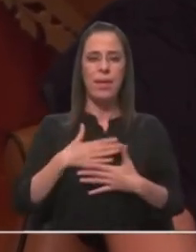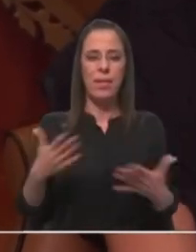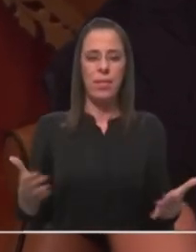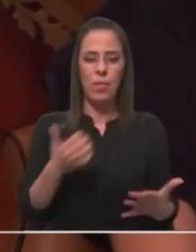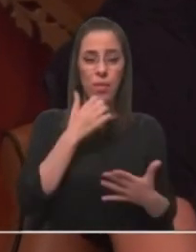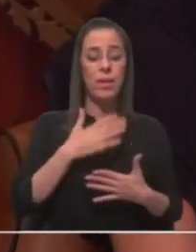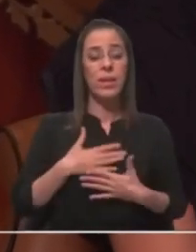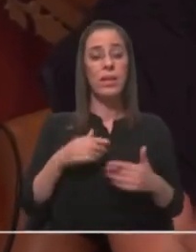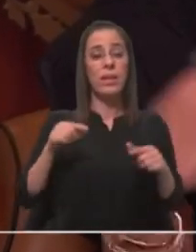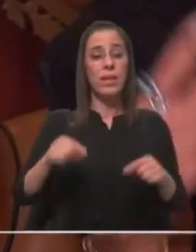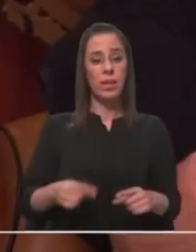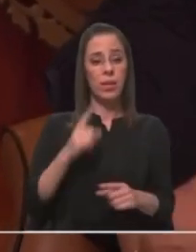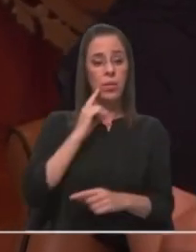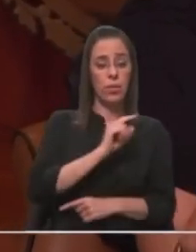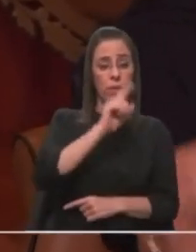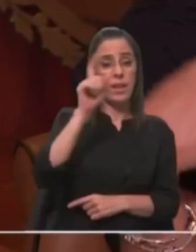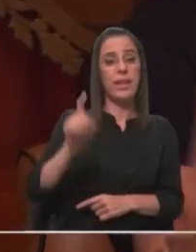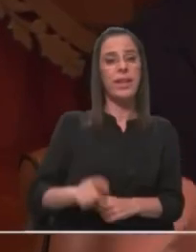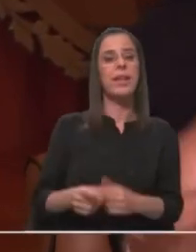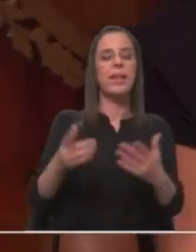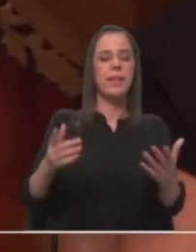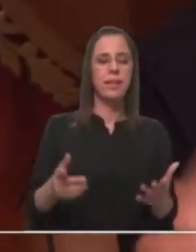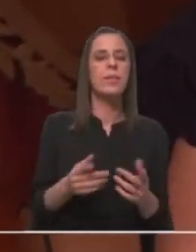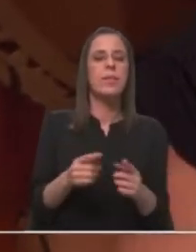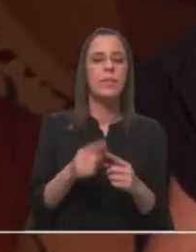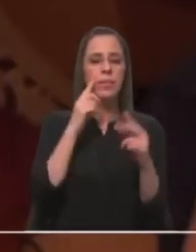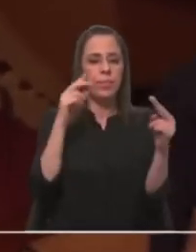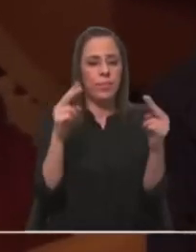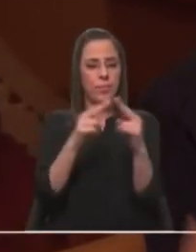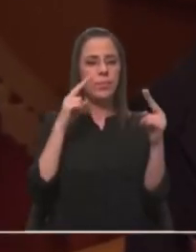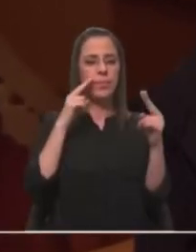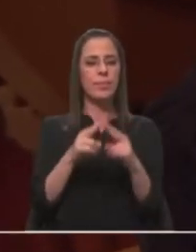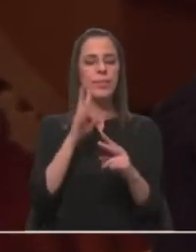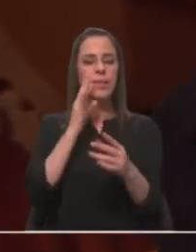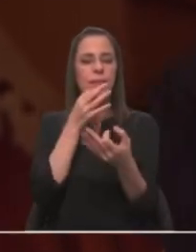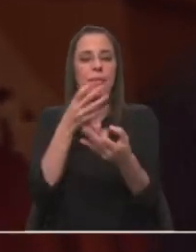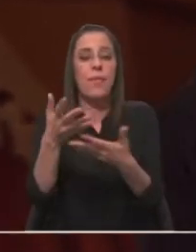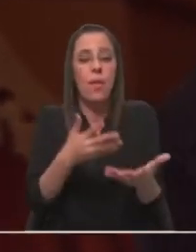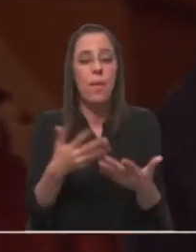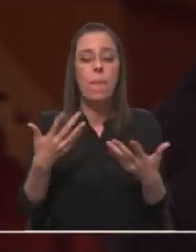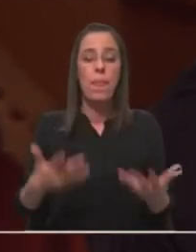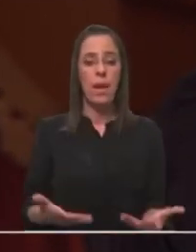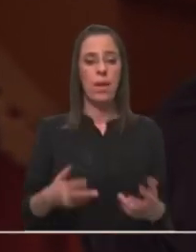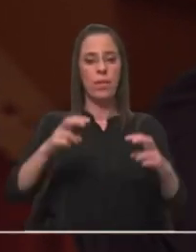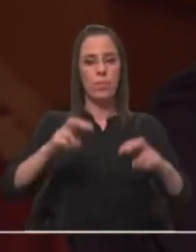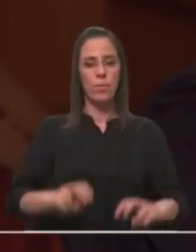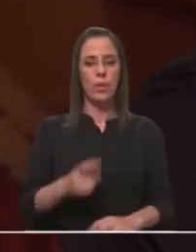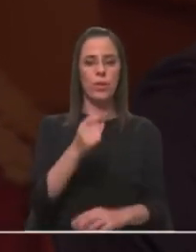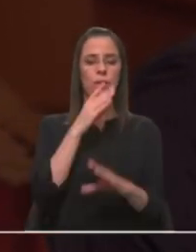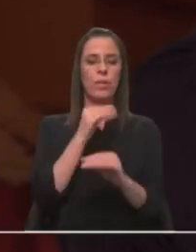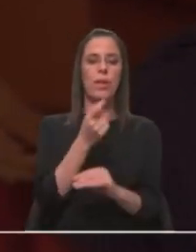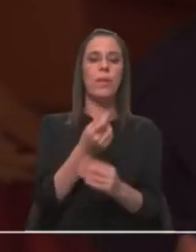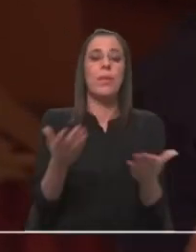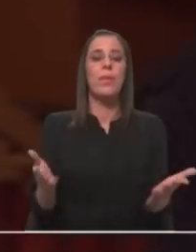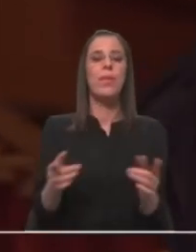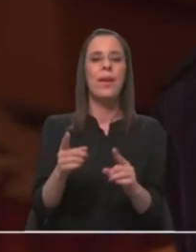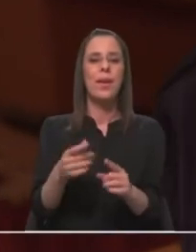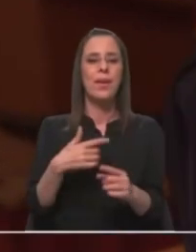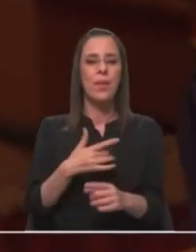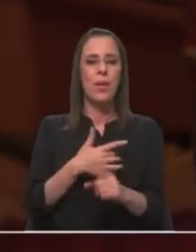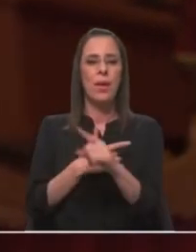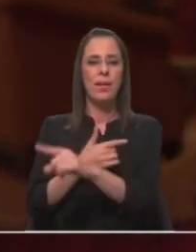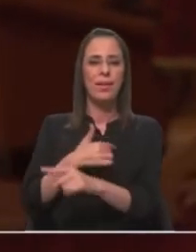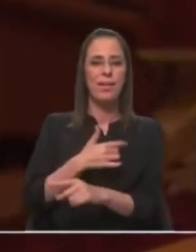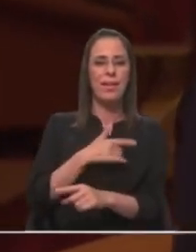prazer é meu. A gente está o dia inteiro se cruzando e tentando se falar, e só agora a gente conseguiu parar para falar um pouquinho. E eu tô apaixonado